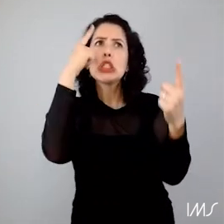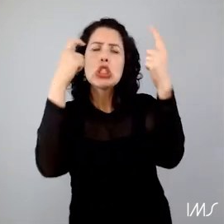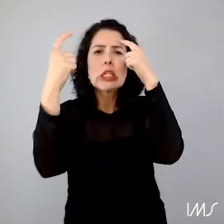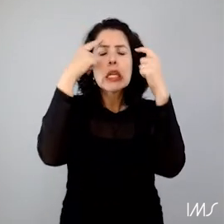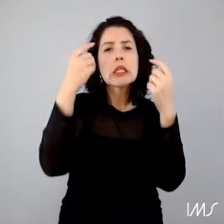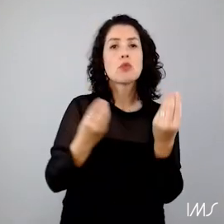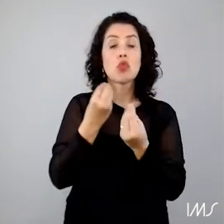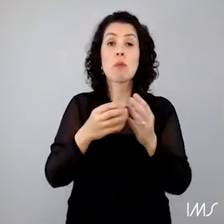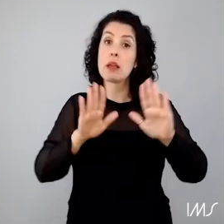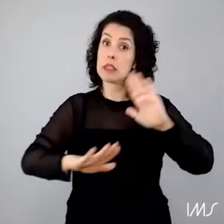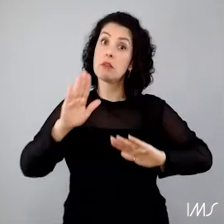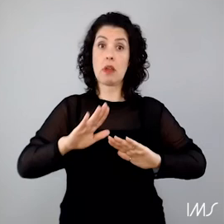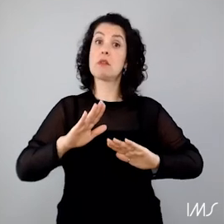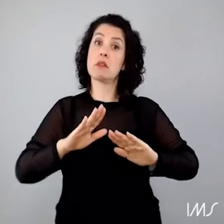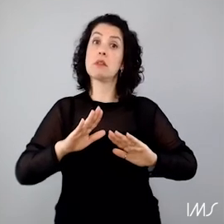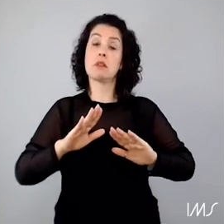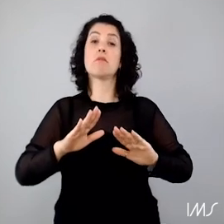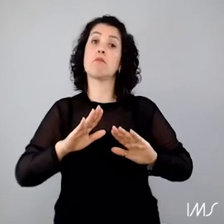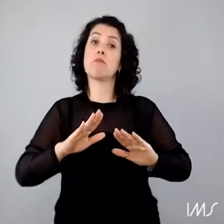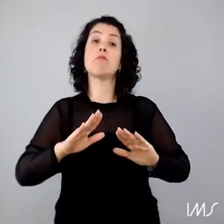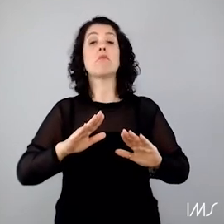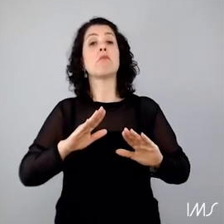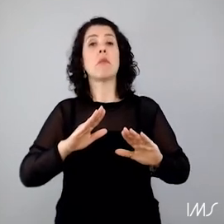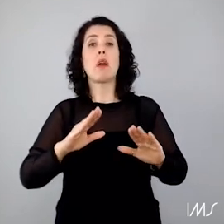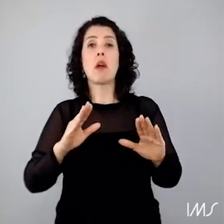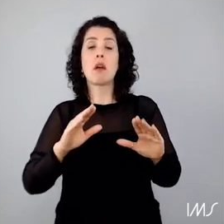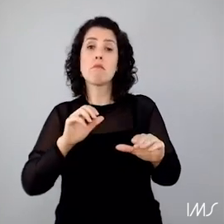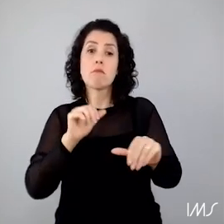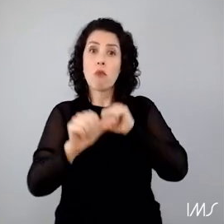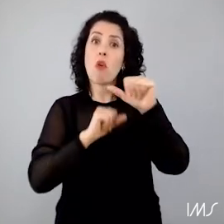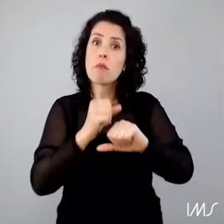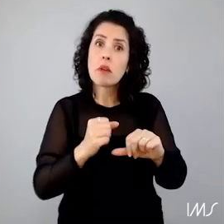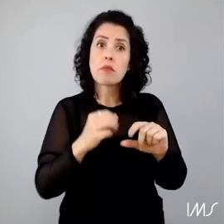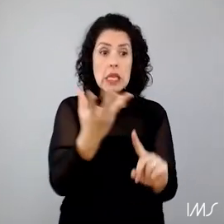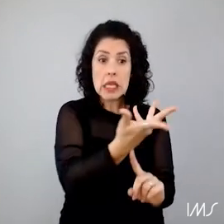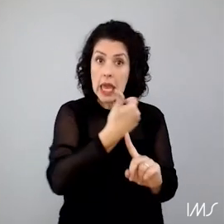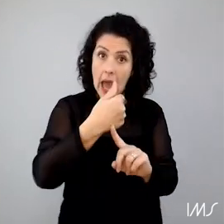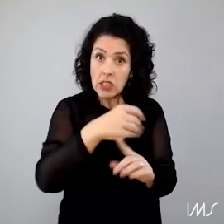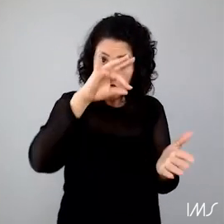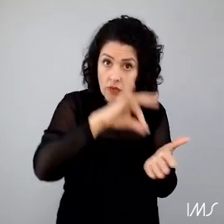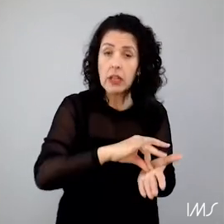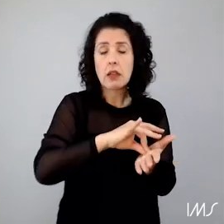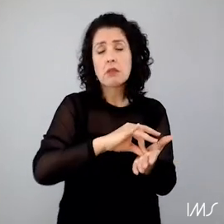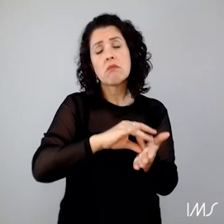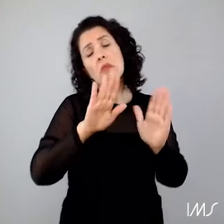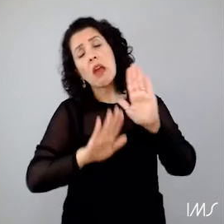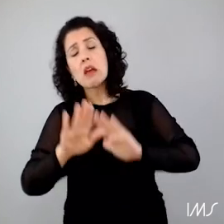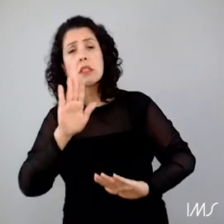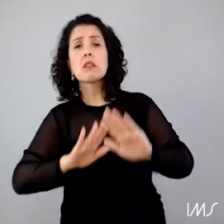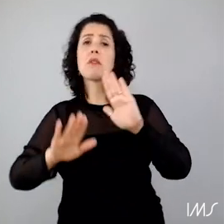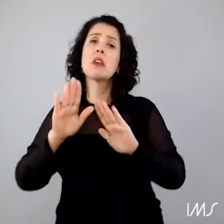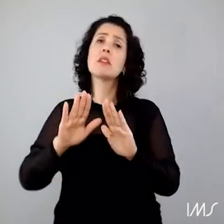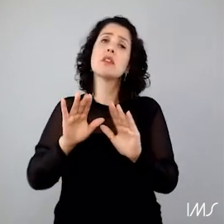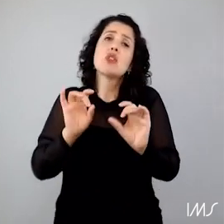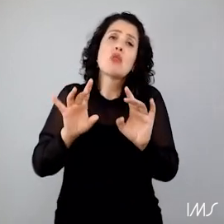momentos, né, sedimentam, na verdade, processos criativos muito intensos e que muitos fotógrafos e